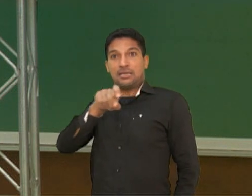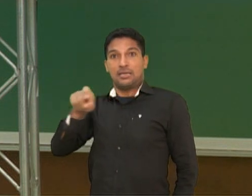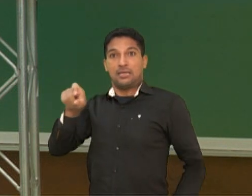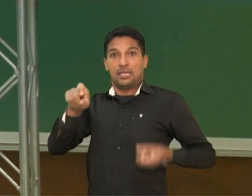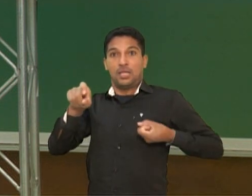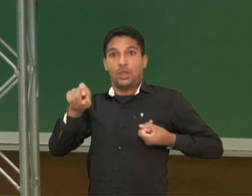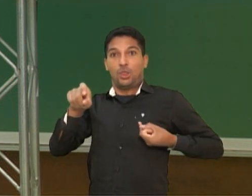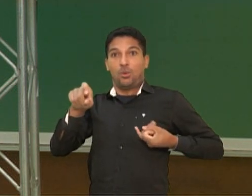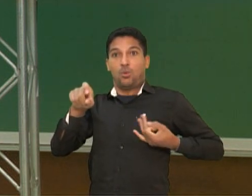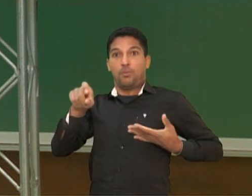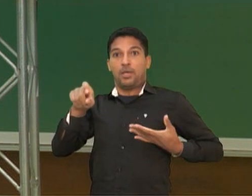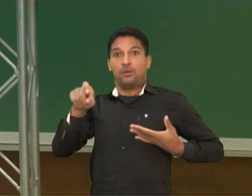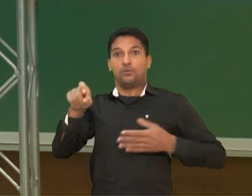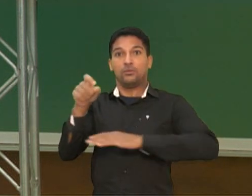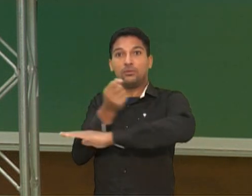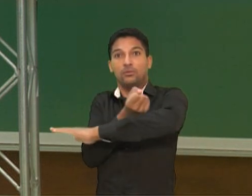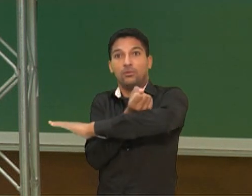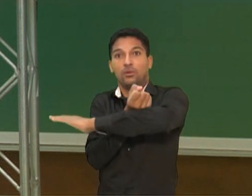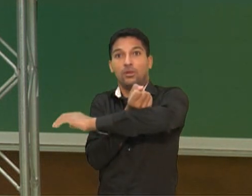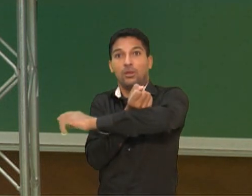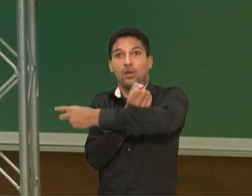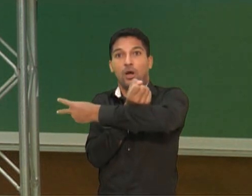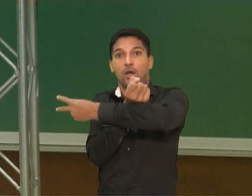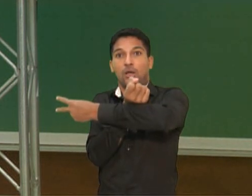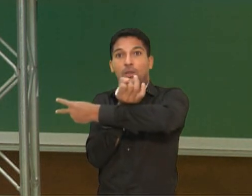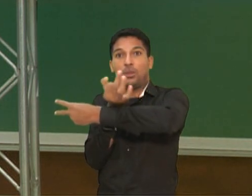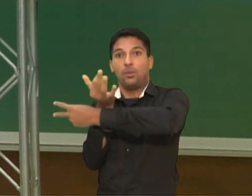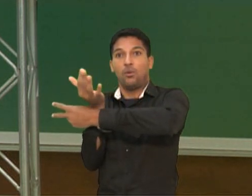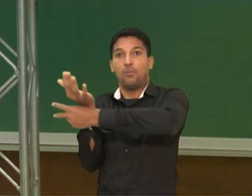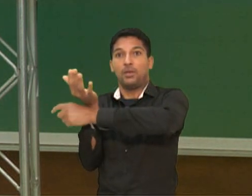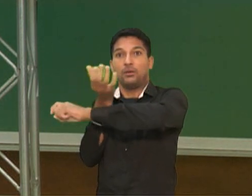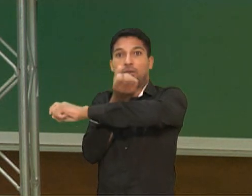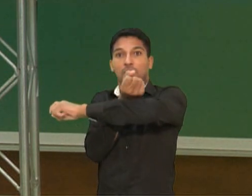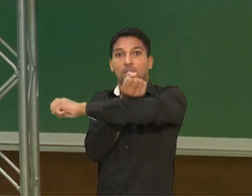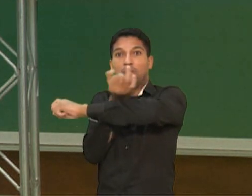não tiver raízes reais, é o que acontece aqui, ó.